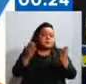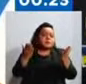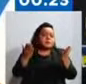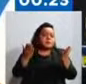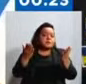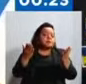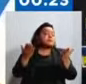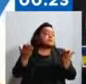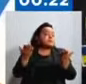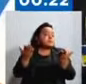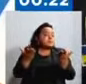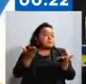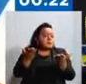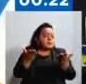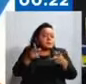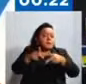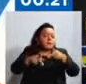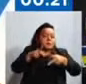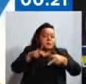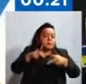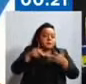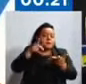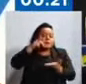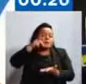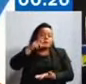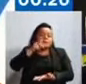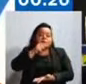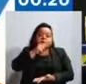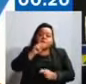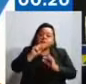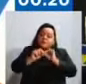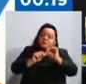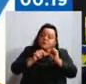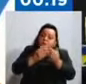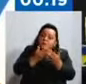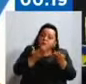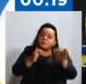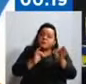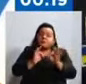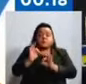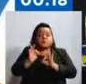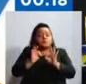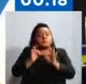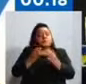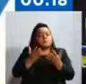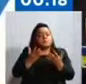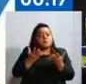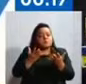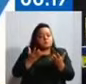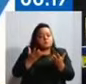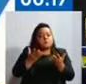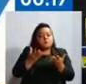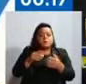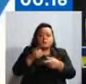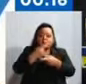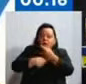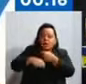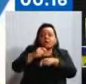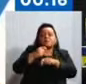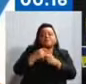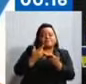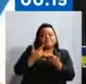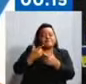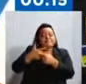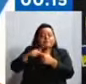para a nossa população de Porto Velho? Há já visto que nós estamos passando uma grande crise, uma crise econômica, a nossa